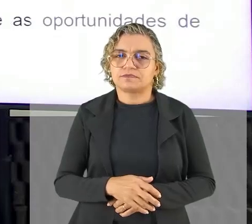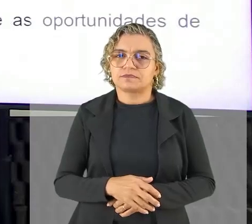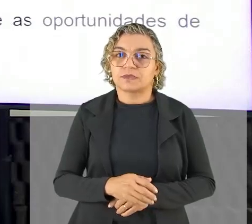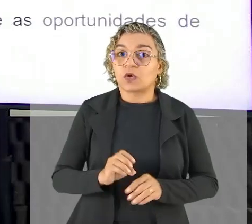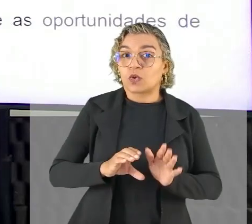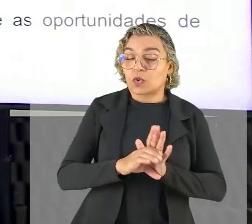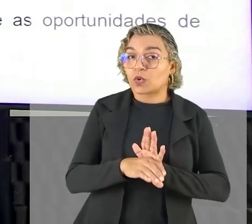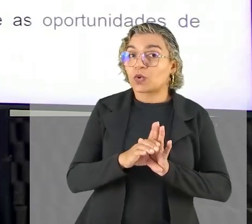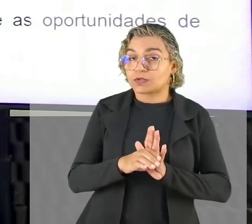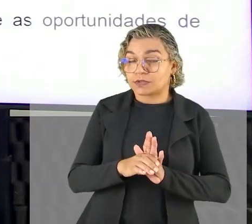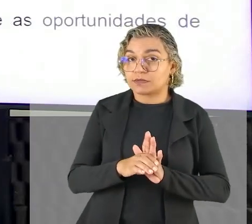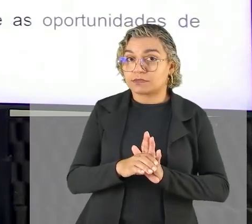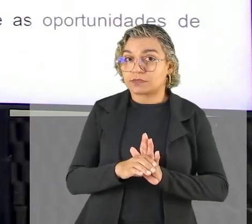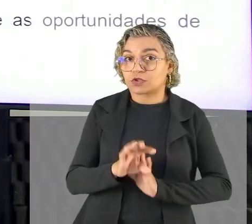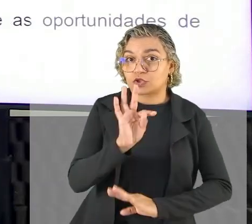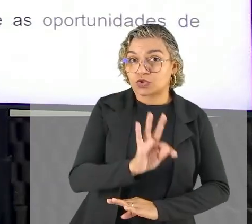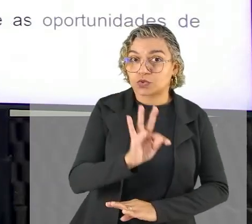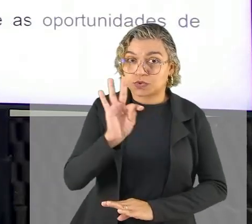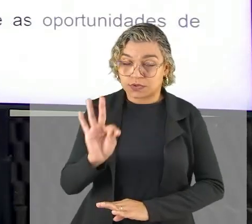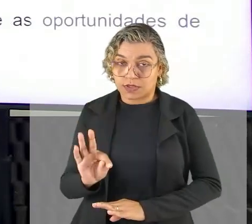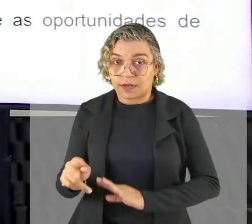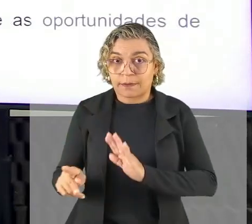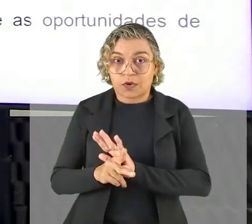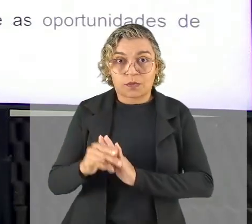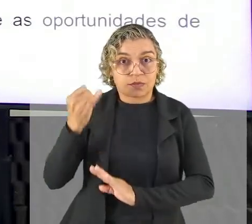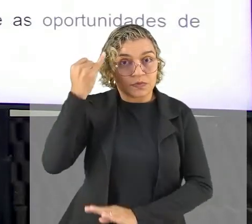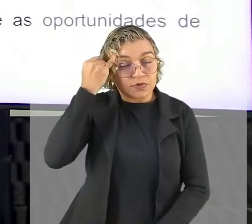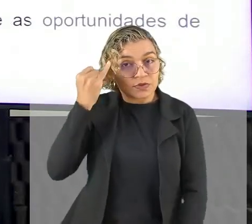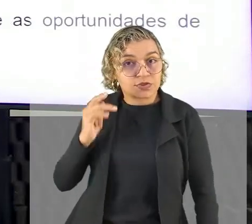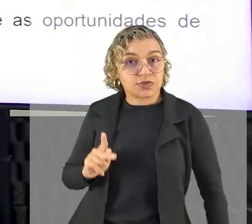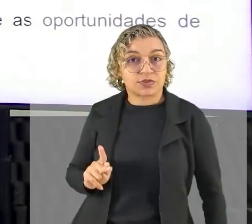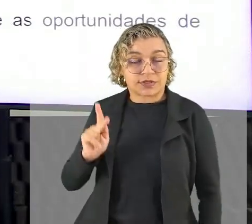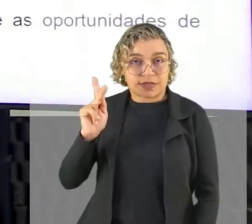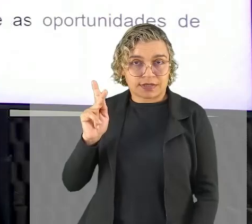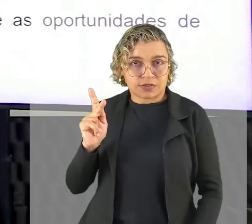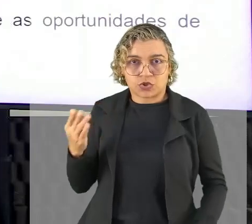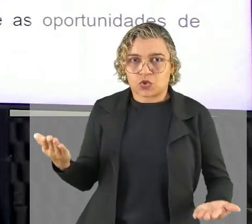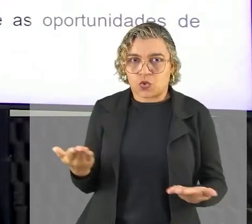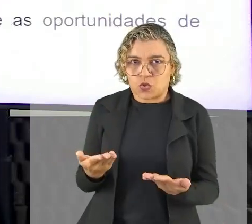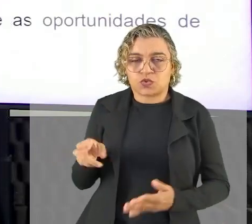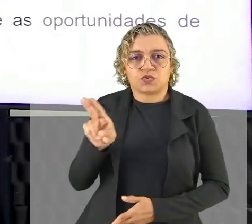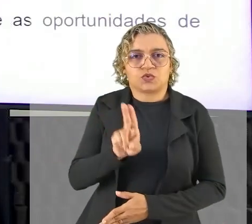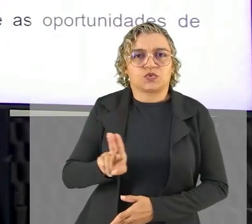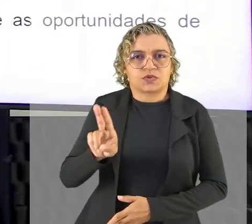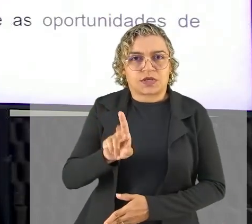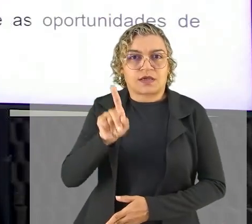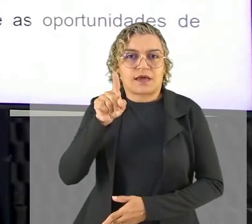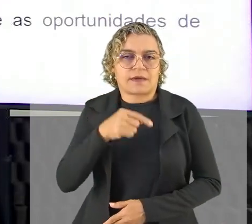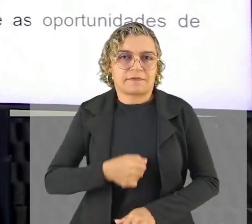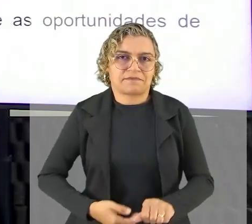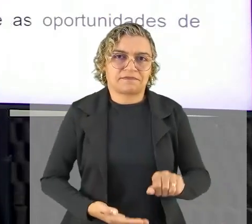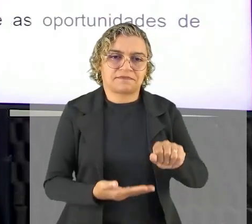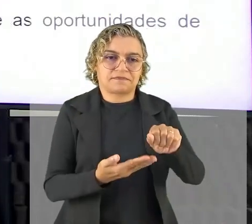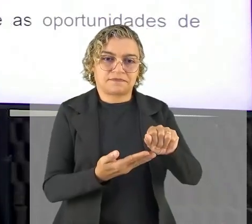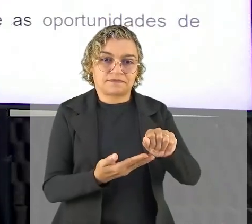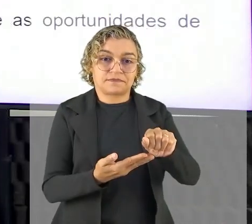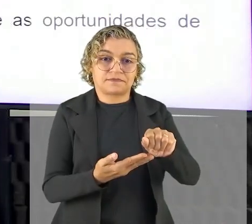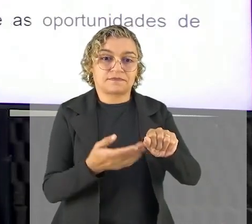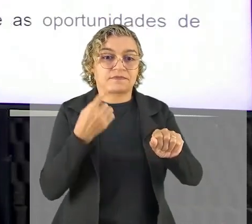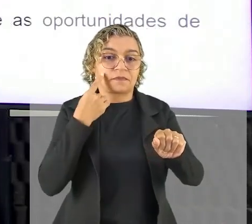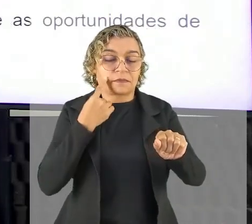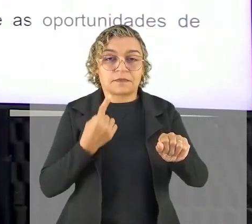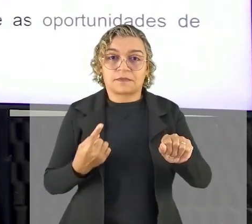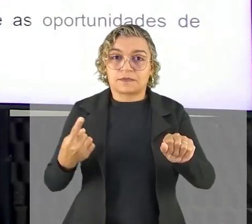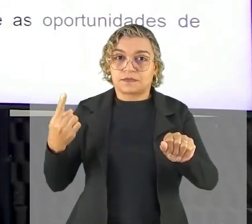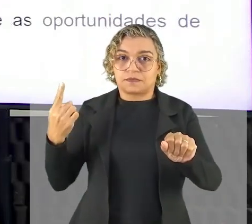tutela de Kant aplicado nos dias de hoje é o seguinte. Letra A. Os designs gráficos